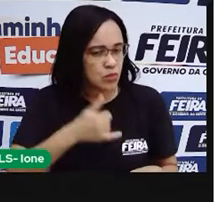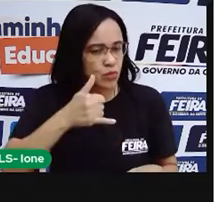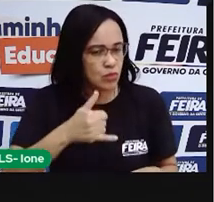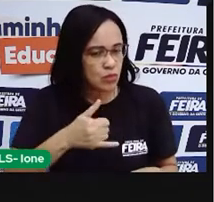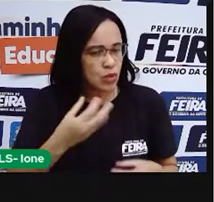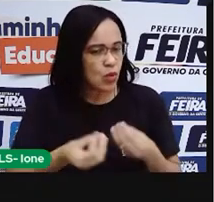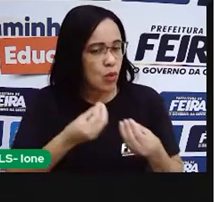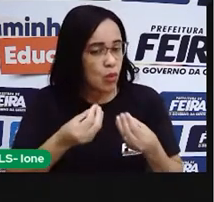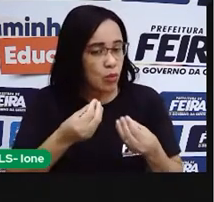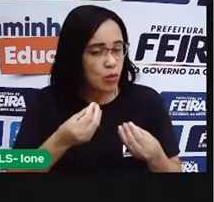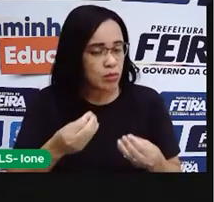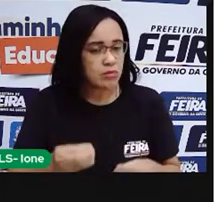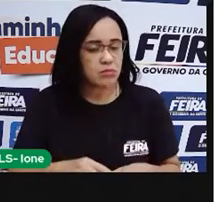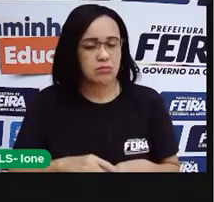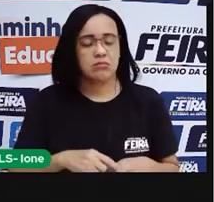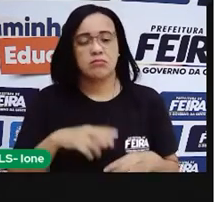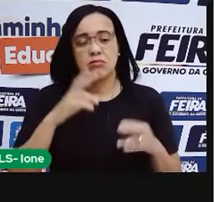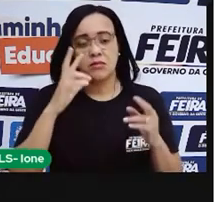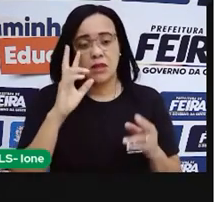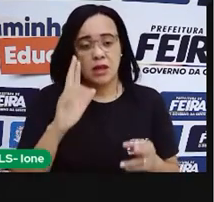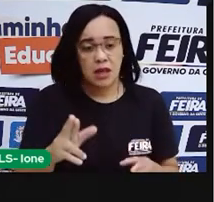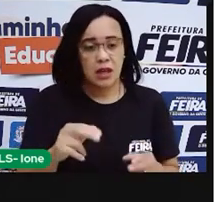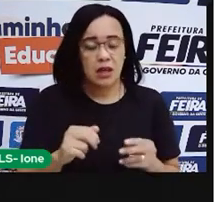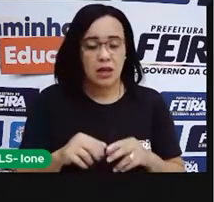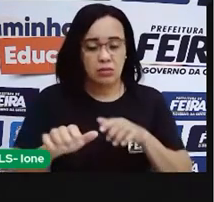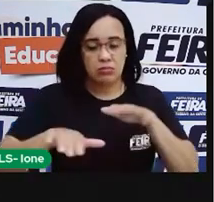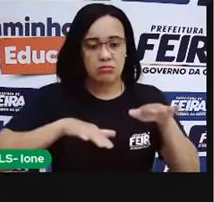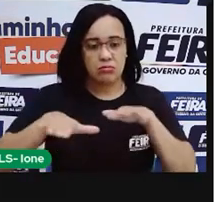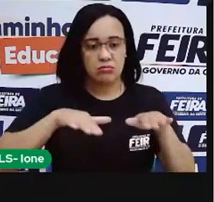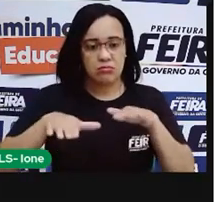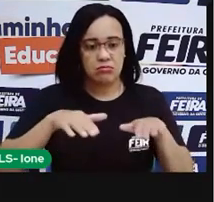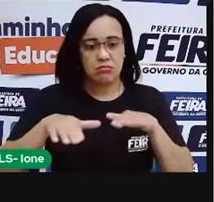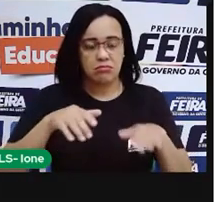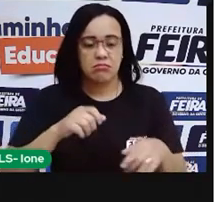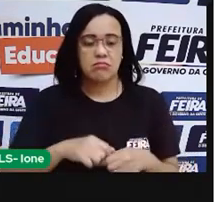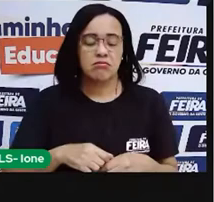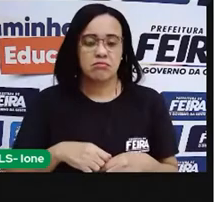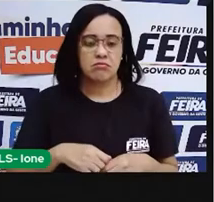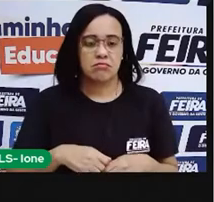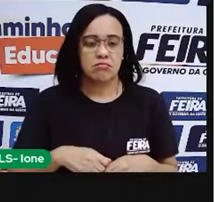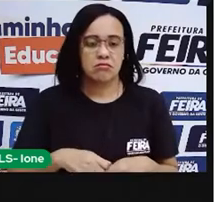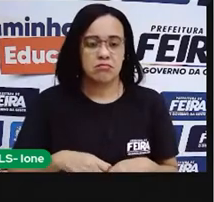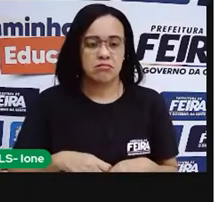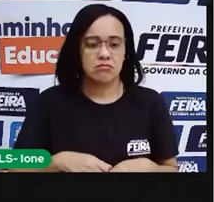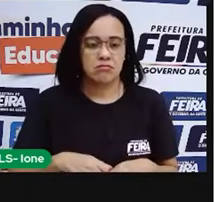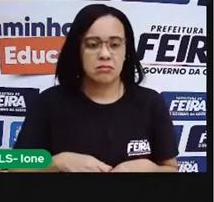vai fazer um movimento na sua boca. Olha só.